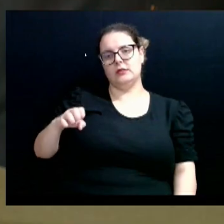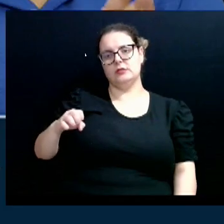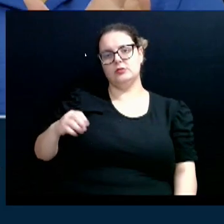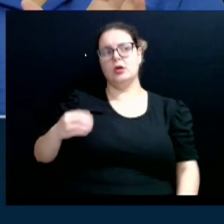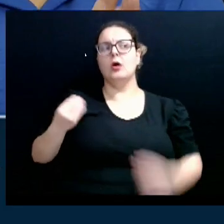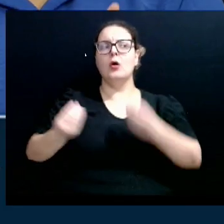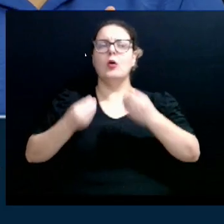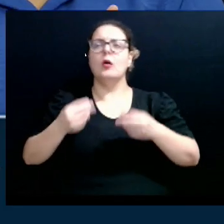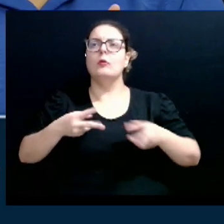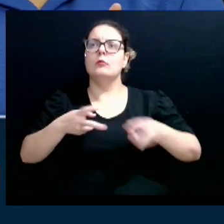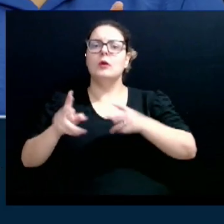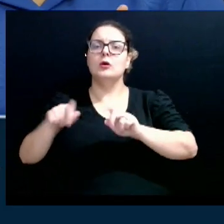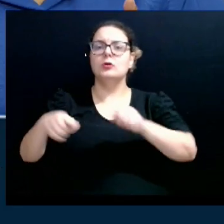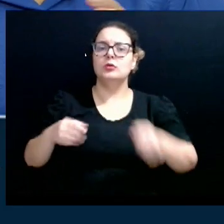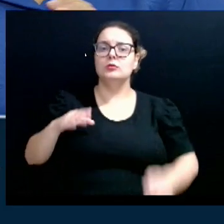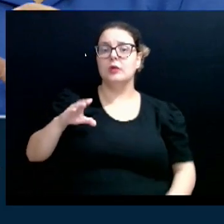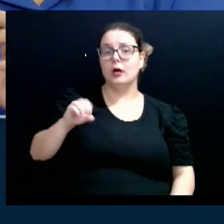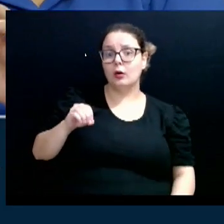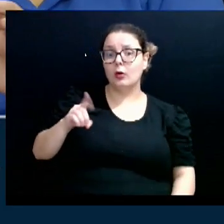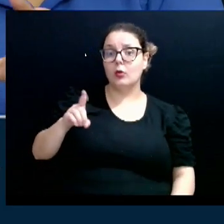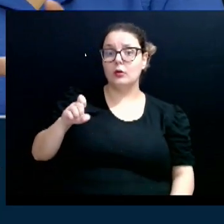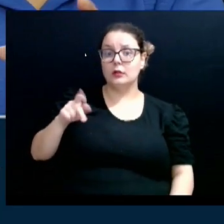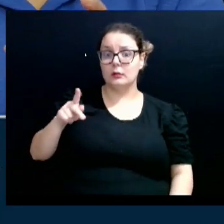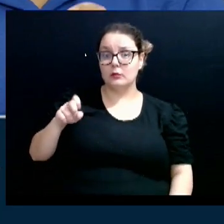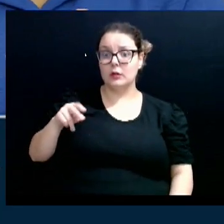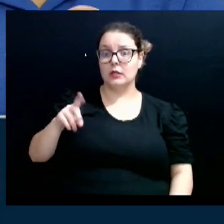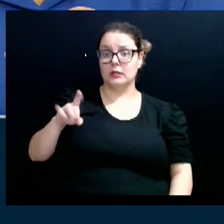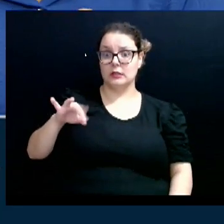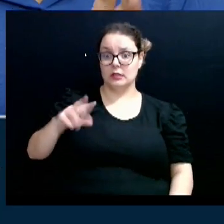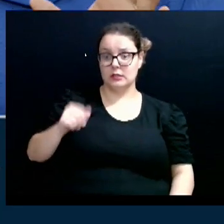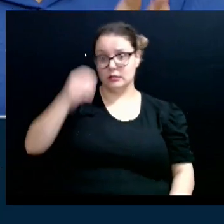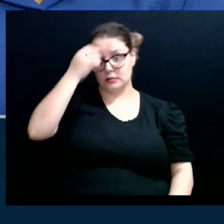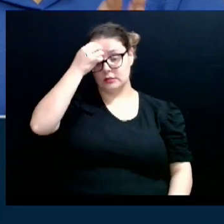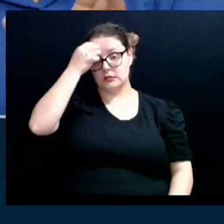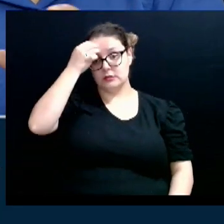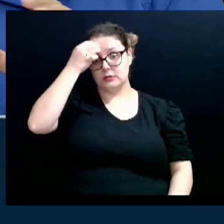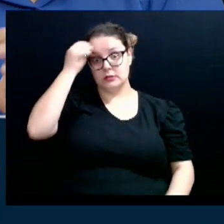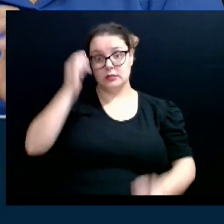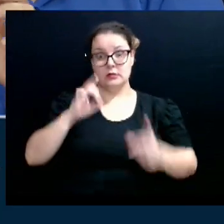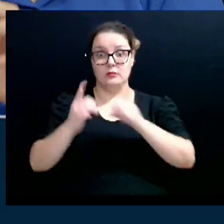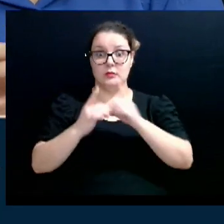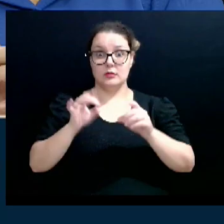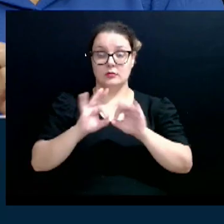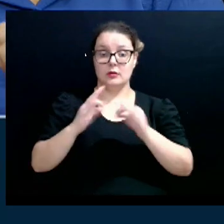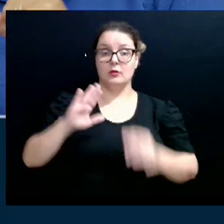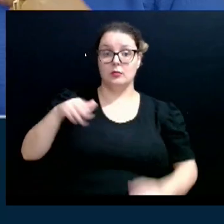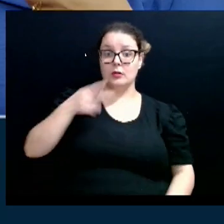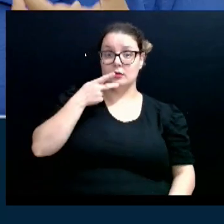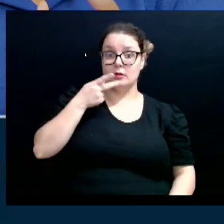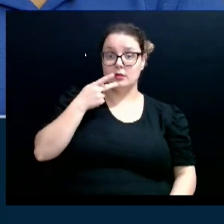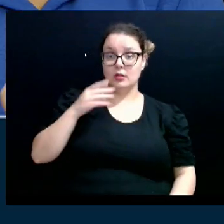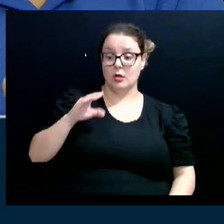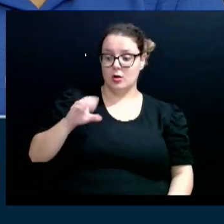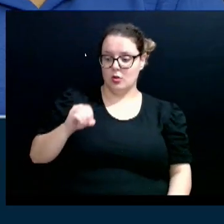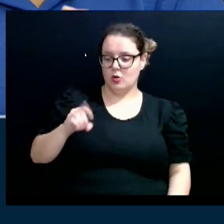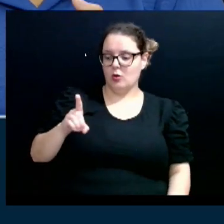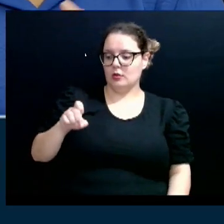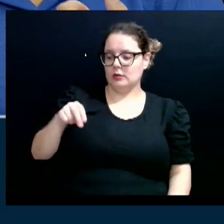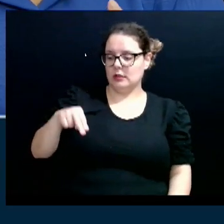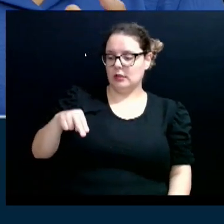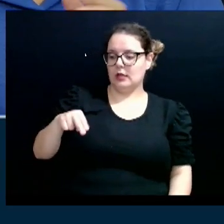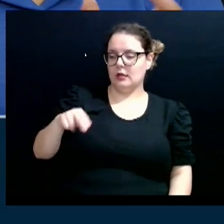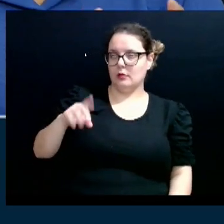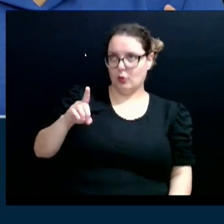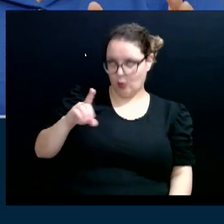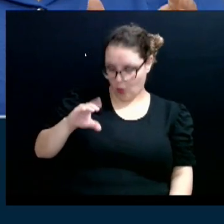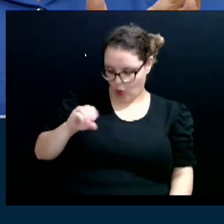específicos da codependência em uma dinâmica familiar? Quando a gente fala de codependência, eu gostaria que você explicasse para a gente e